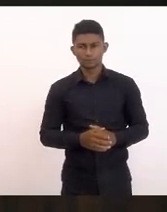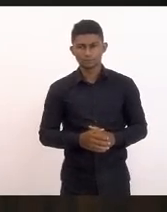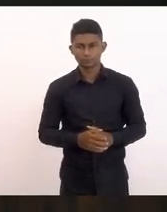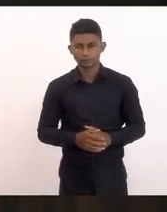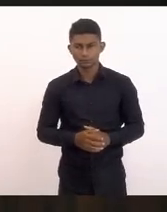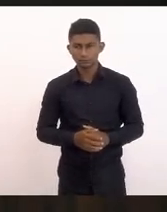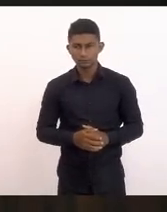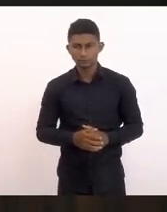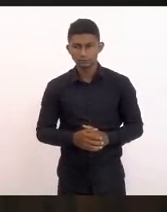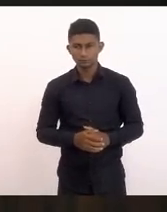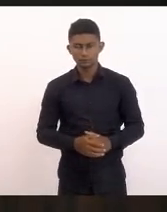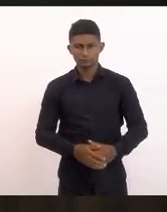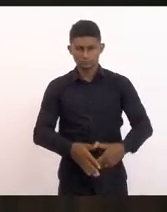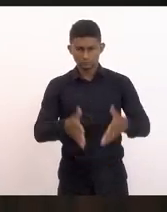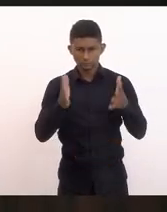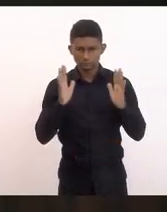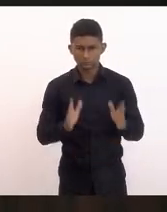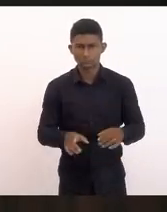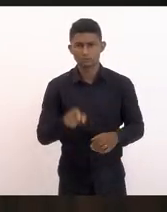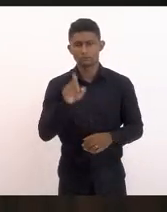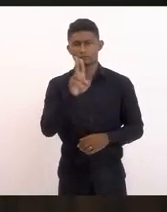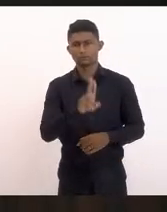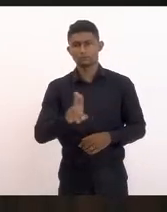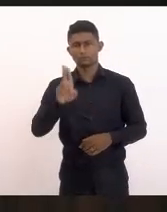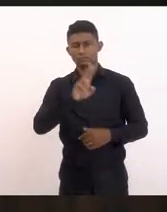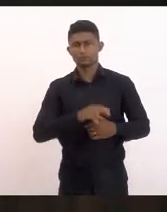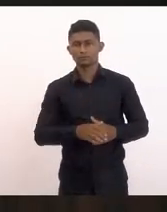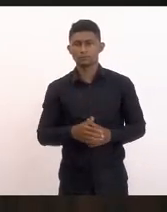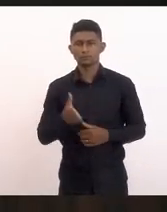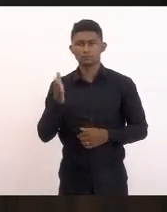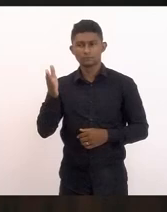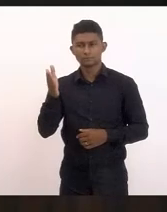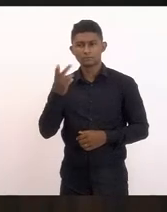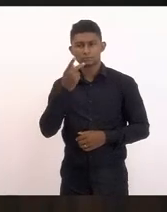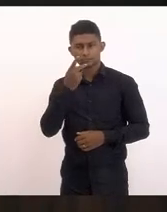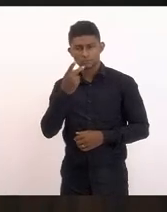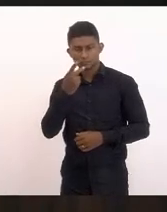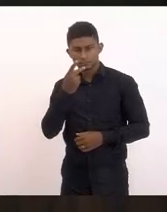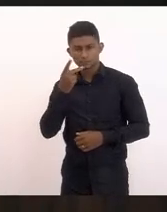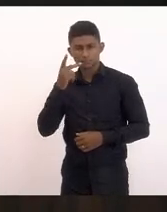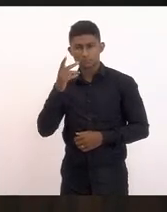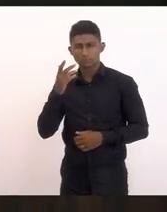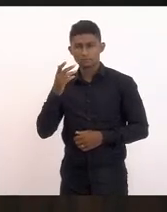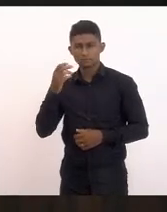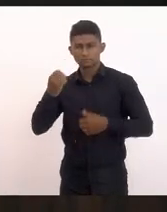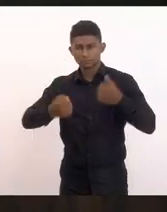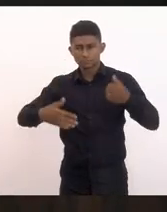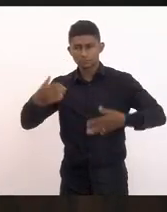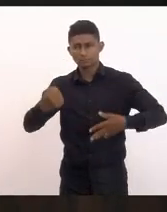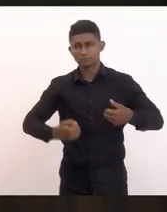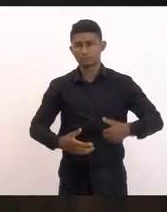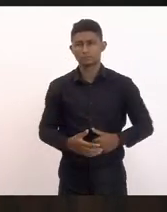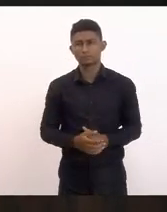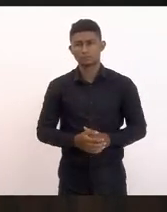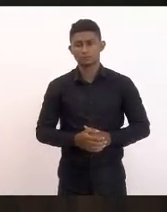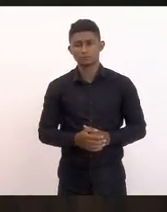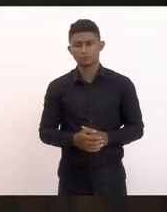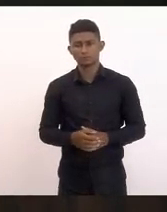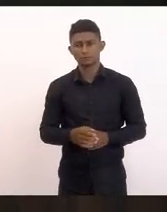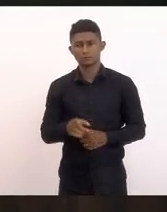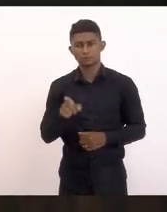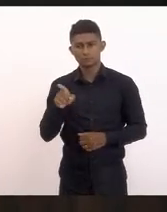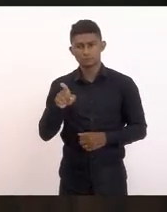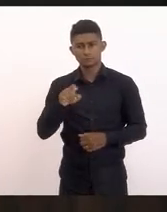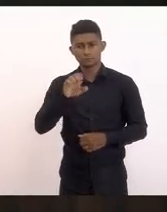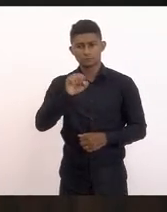Vossa Excelência já usou a sua questão de ordem. Final da fala do subtenente, eu irei conceder questão de ordem. Deputado